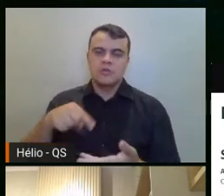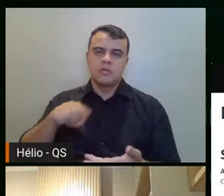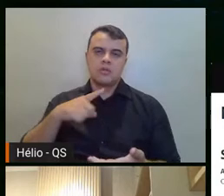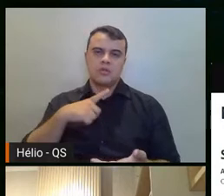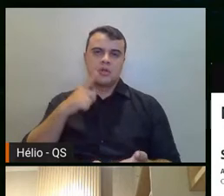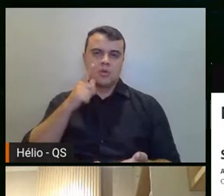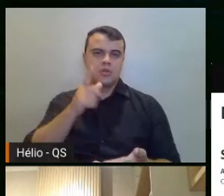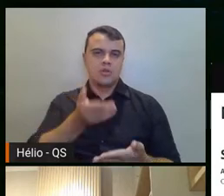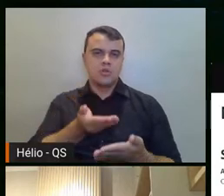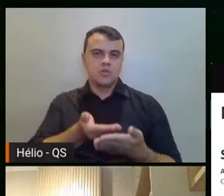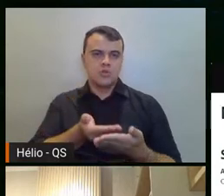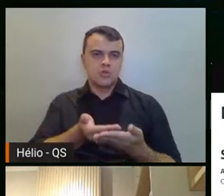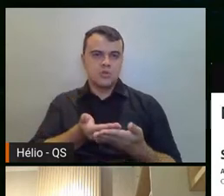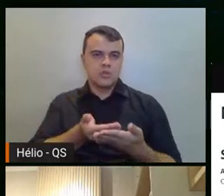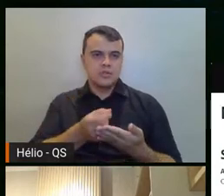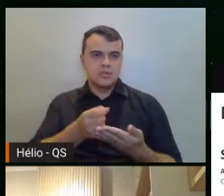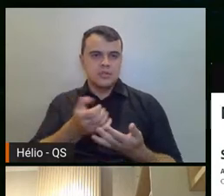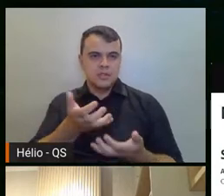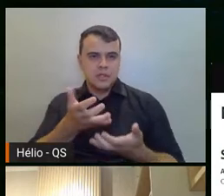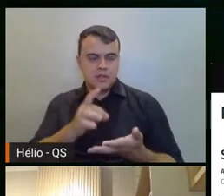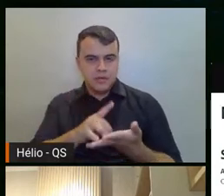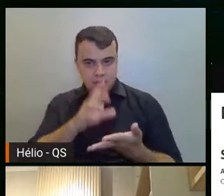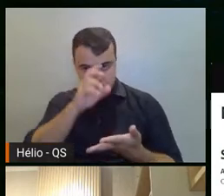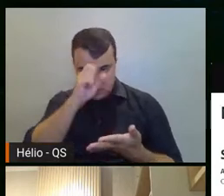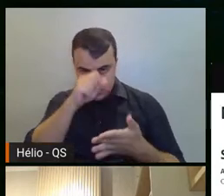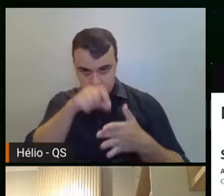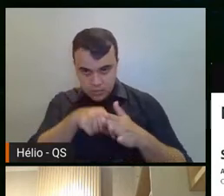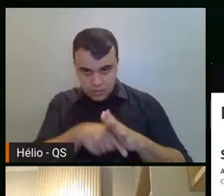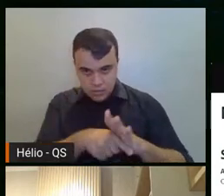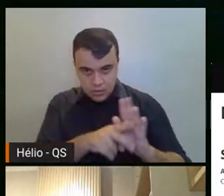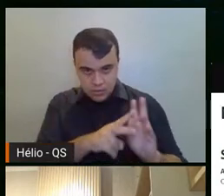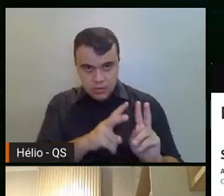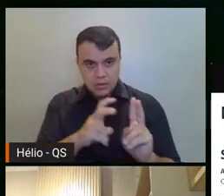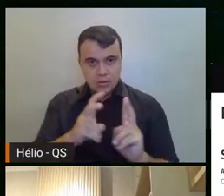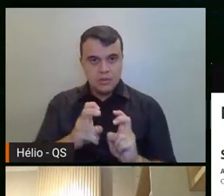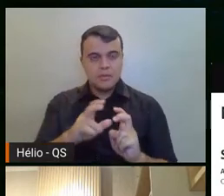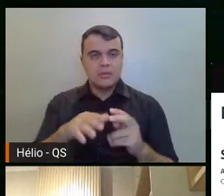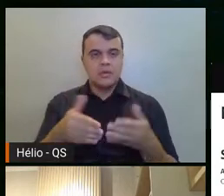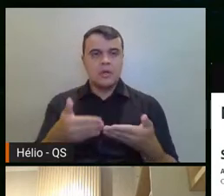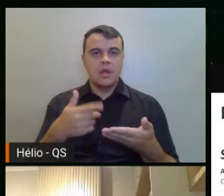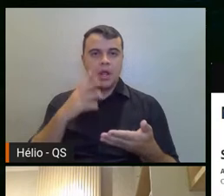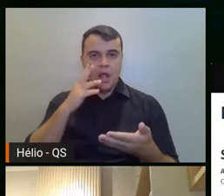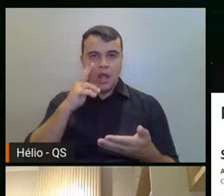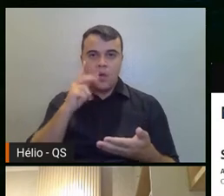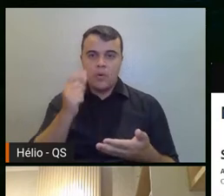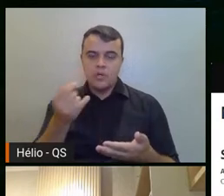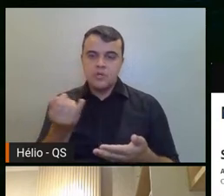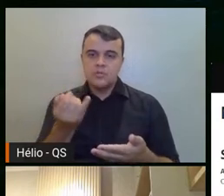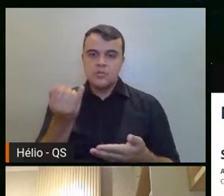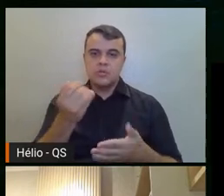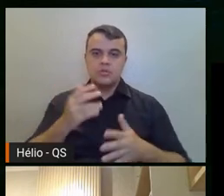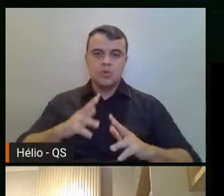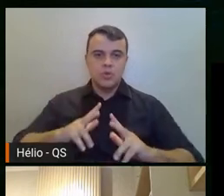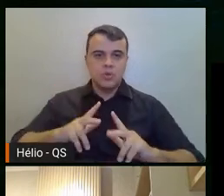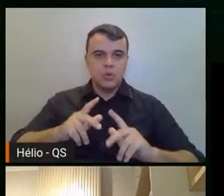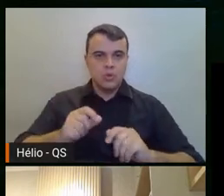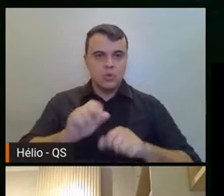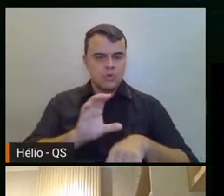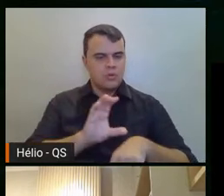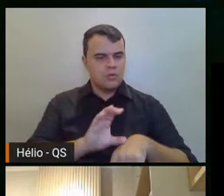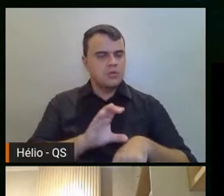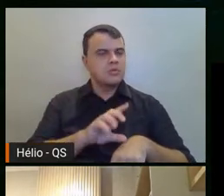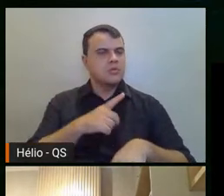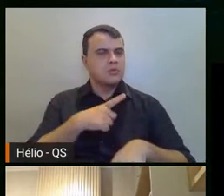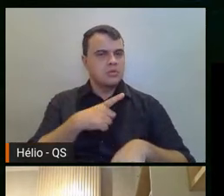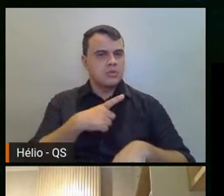estudarem por fora caso queiram realmente se aprofundar mais em alguns assuntos e galera uma coisa importante é que todo o curso né ele tem